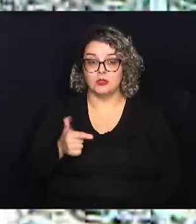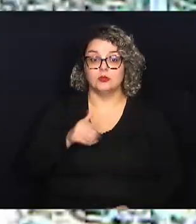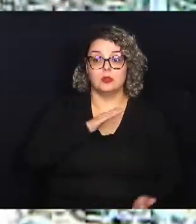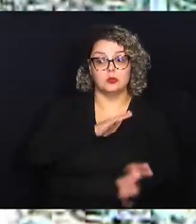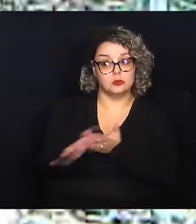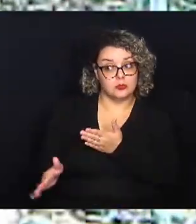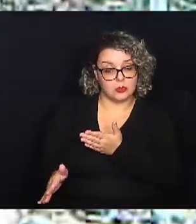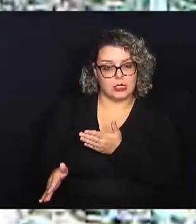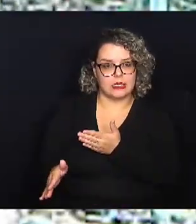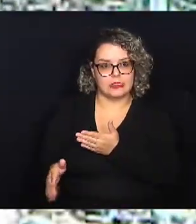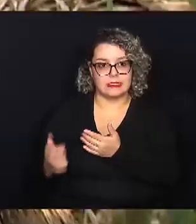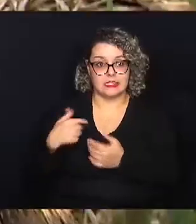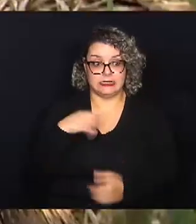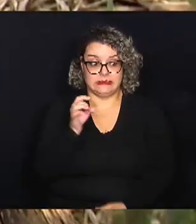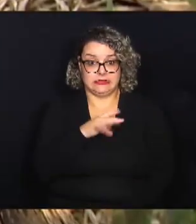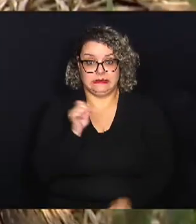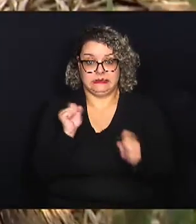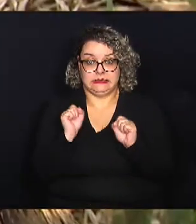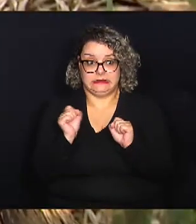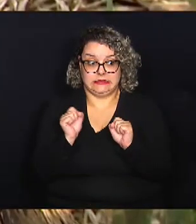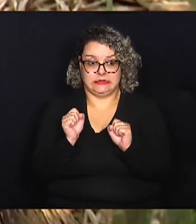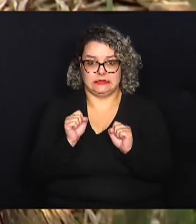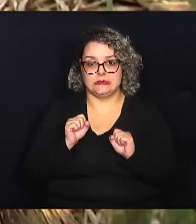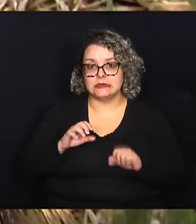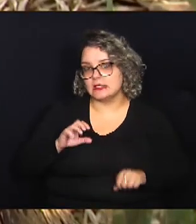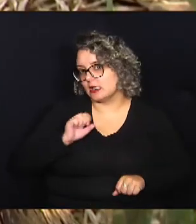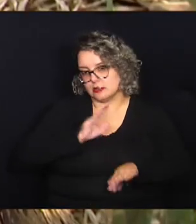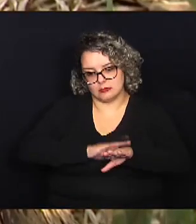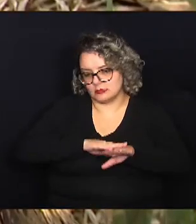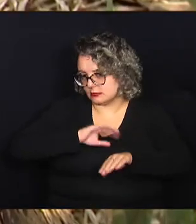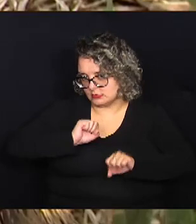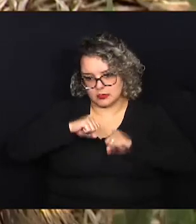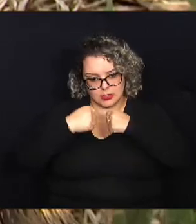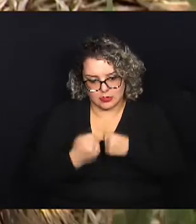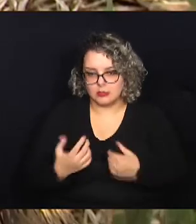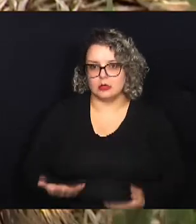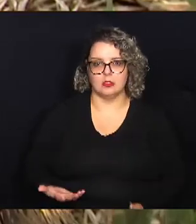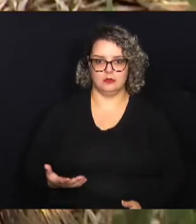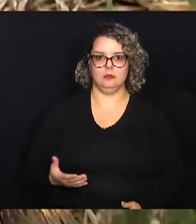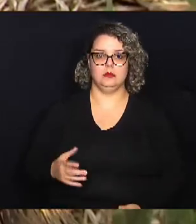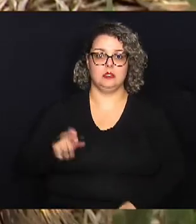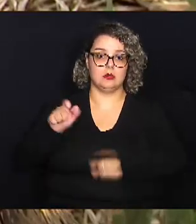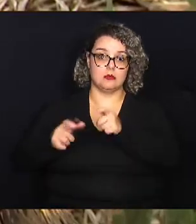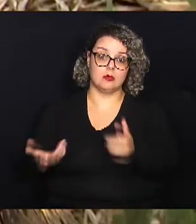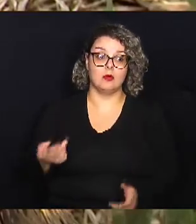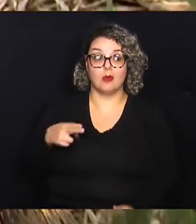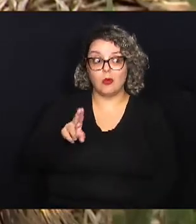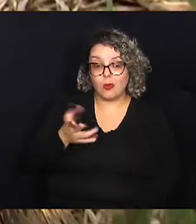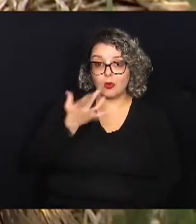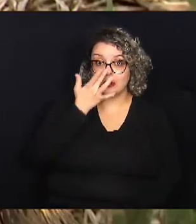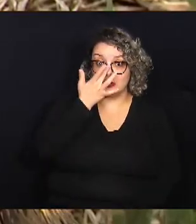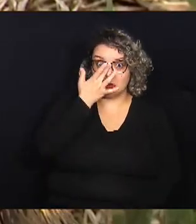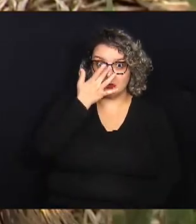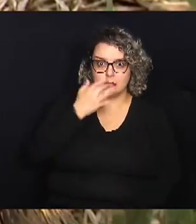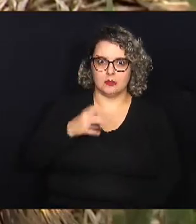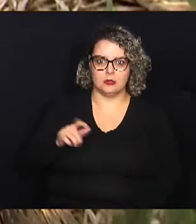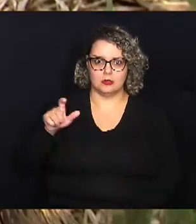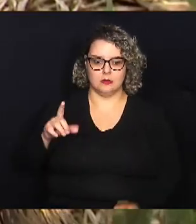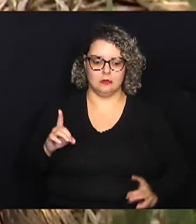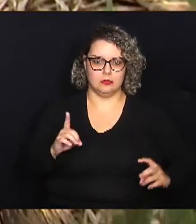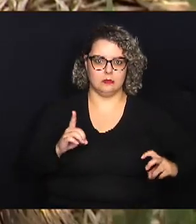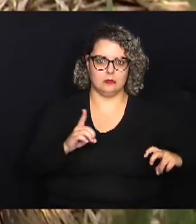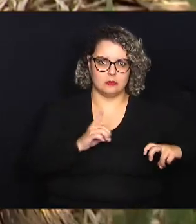acabar, né, reagindo ali para cima da pessoa, ou a pessoa se aproximar demais de uma